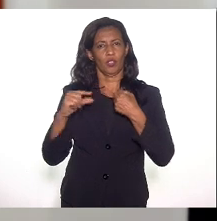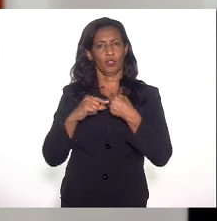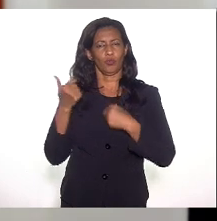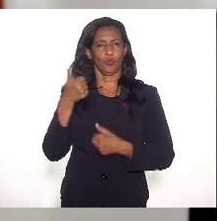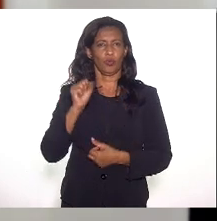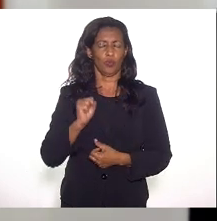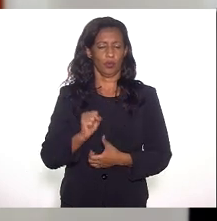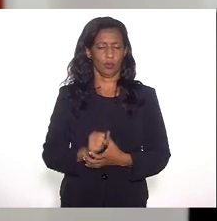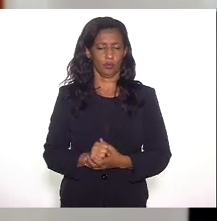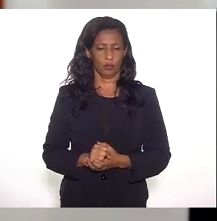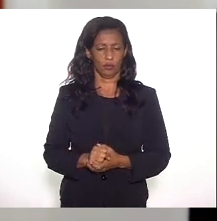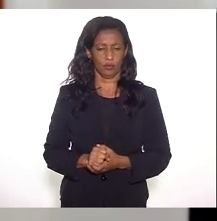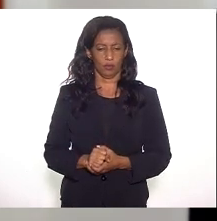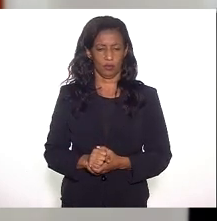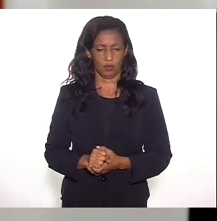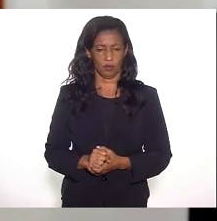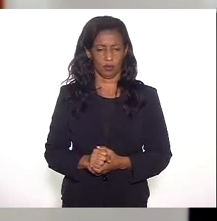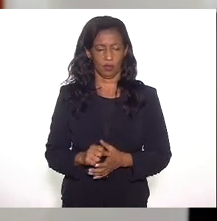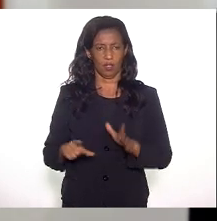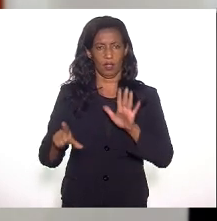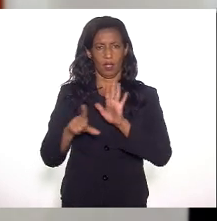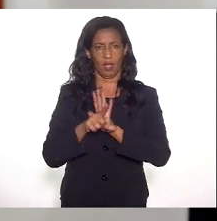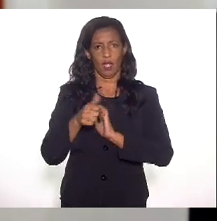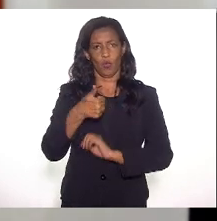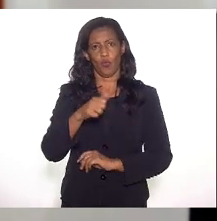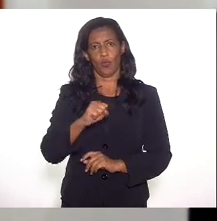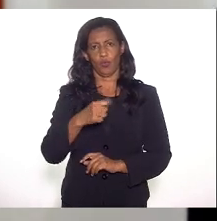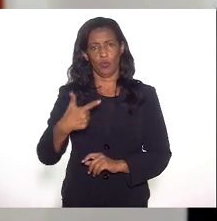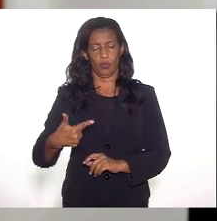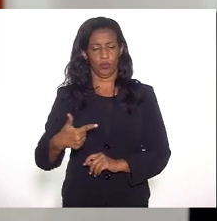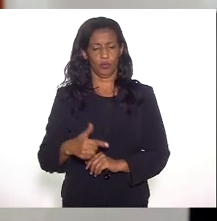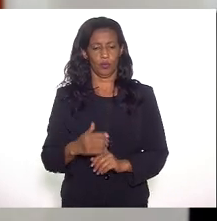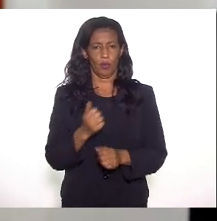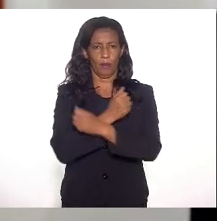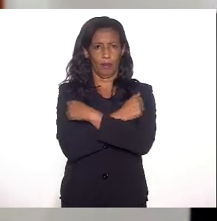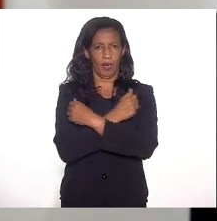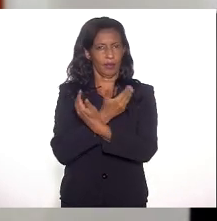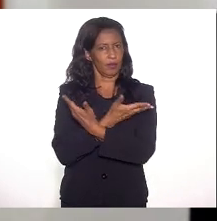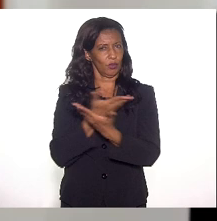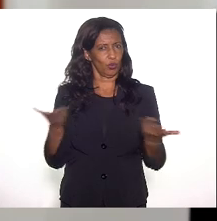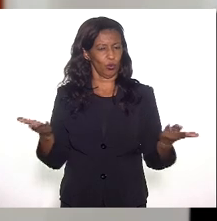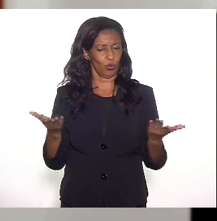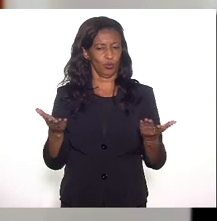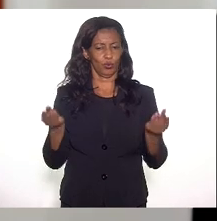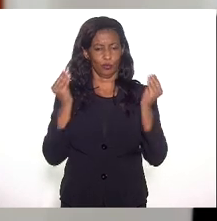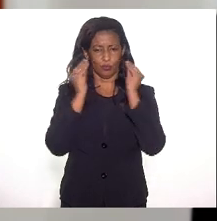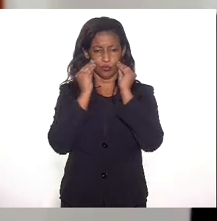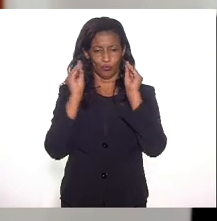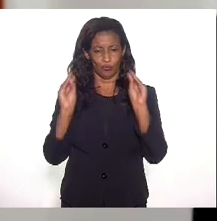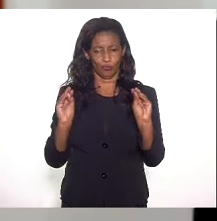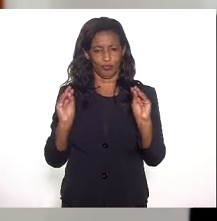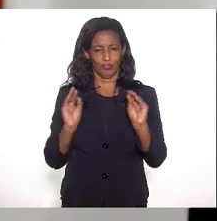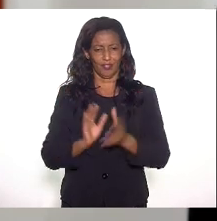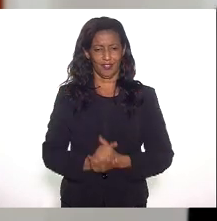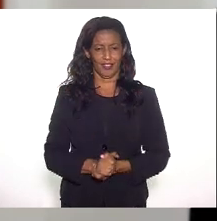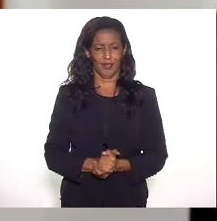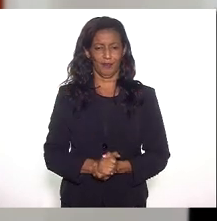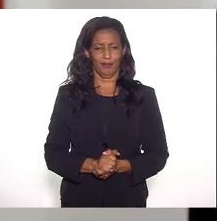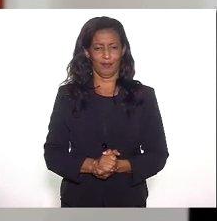18, tá bom? Da lei complementar 182. Um abraço a todas e todos. Beijos.